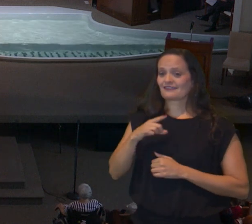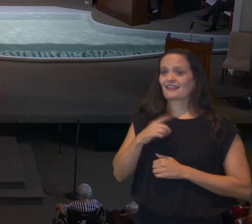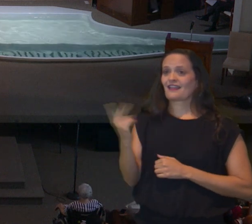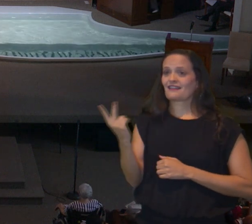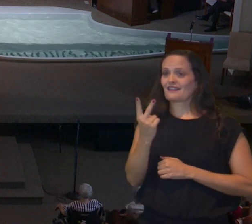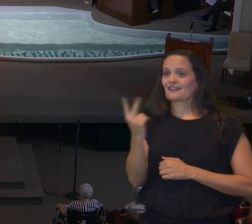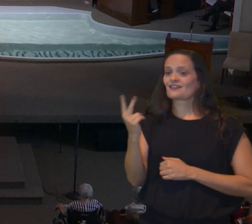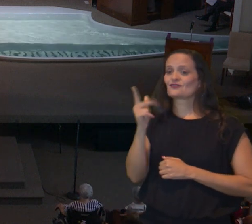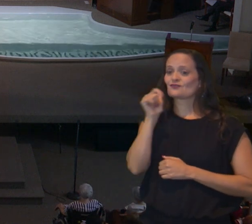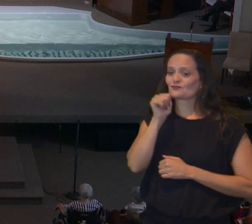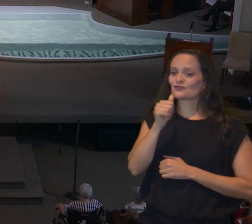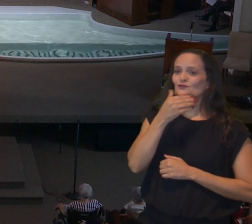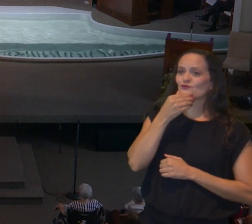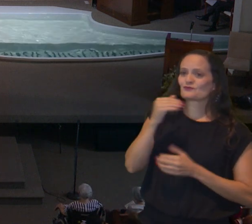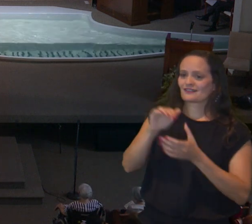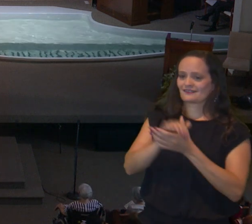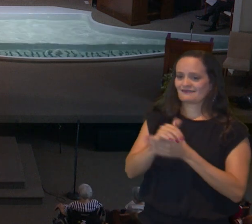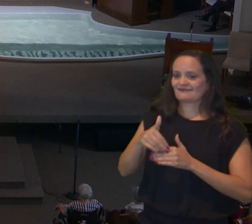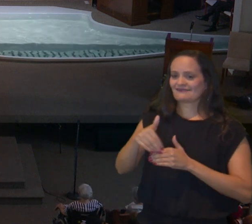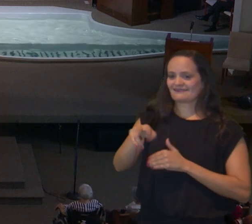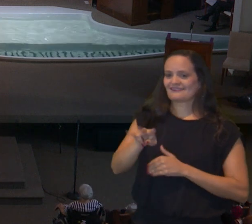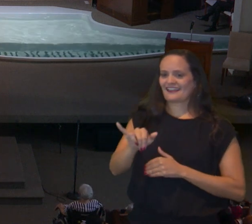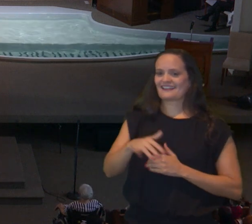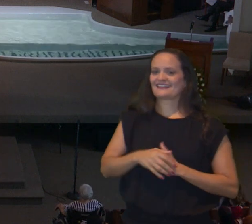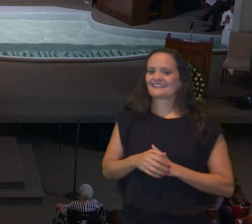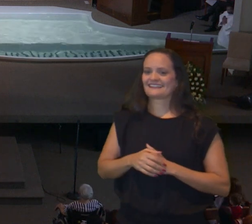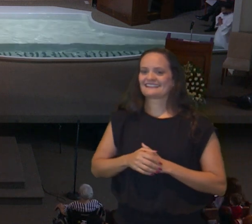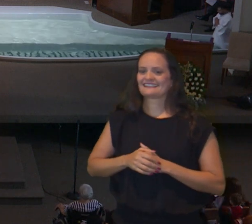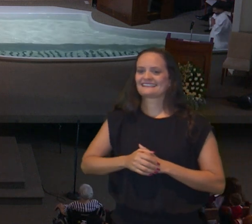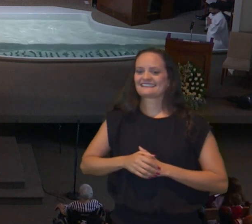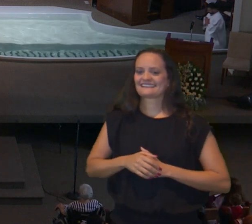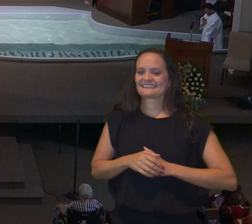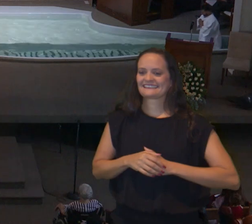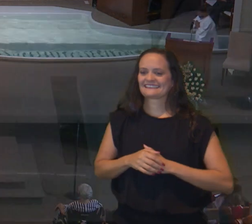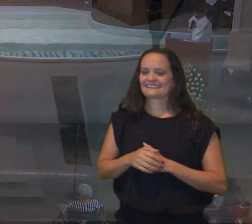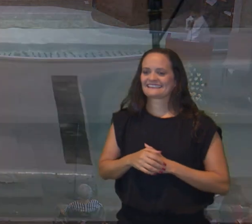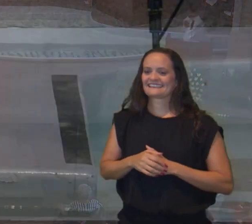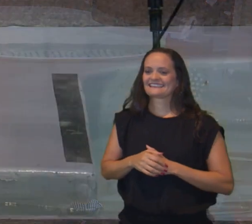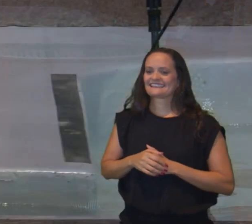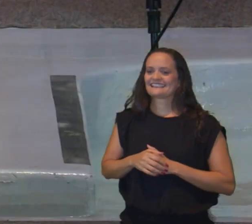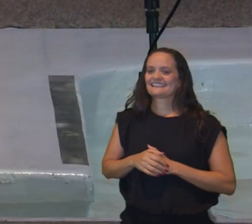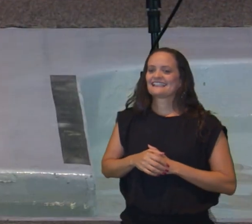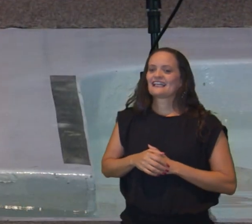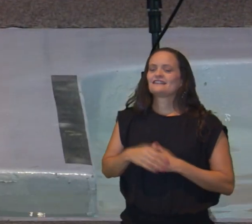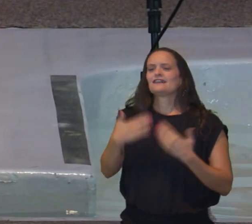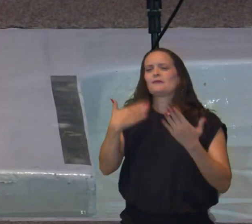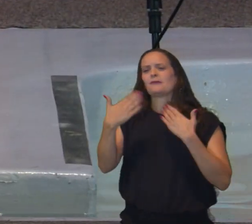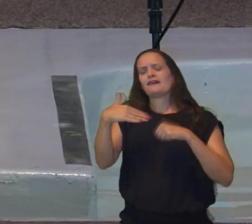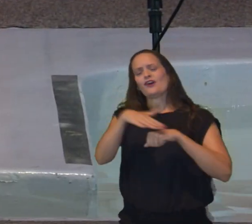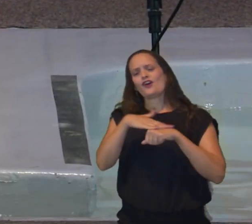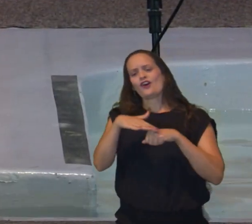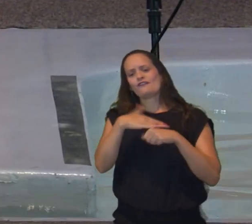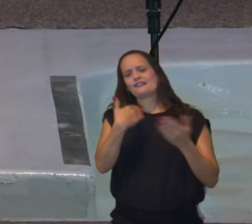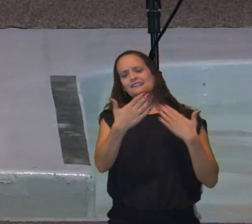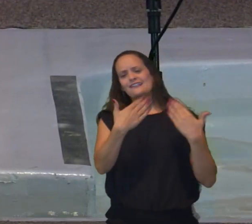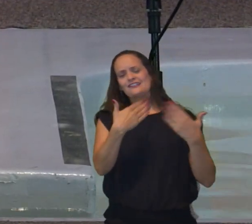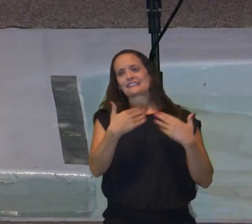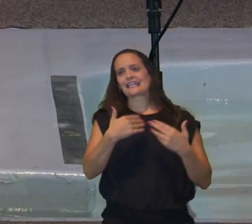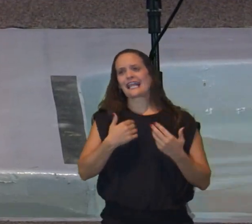Lembro-me da primeira vez que eu os recebi em minha sala, ela em primeiro lugar, conversando, um pouco